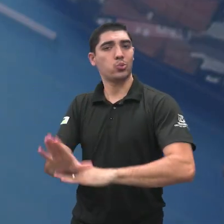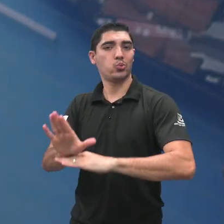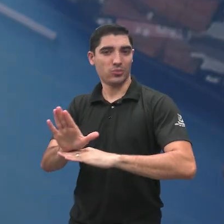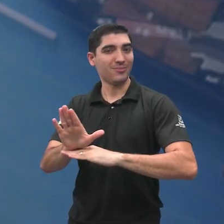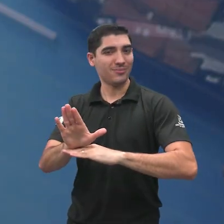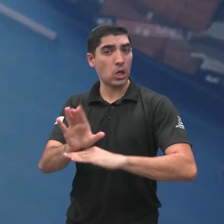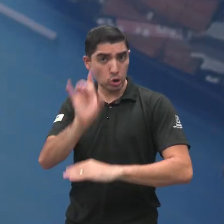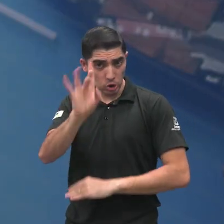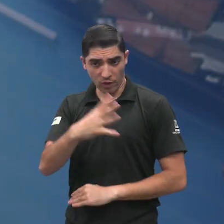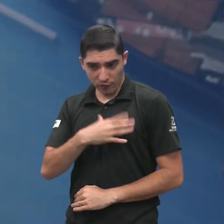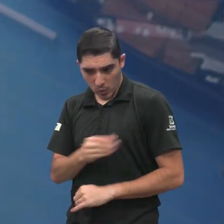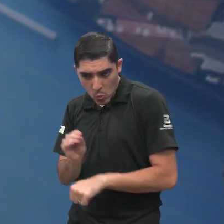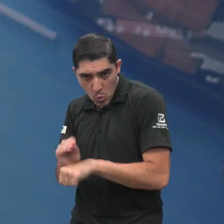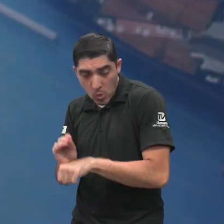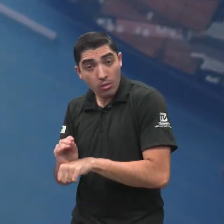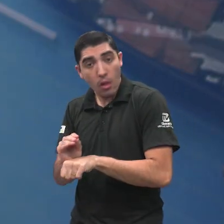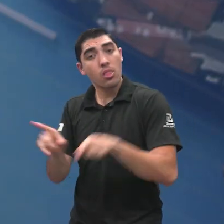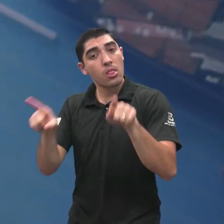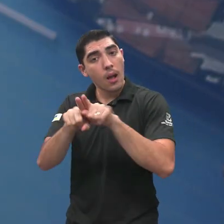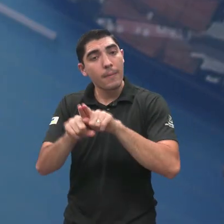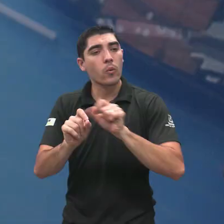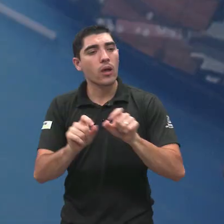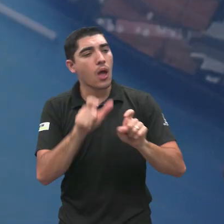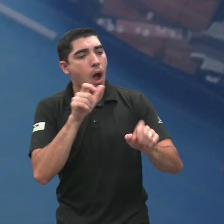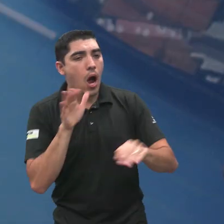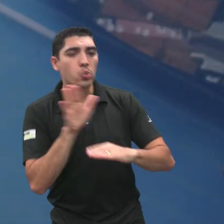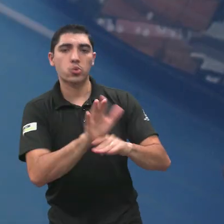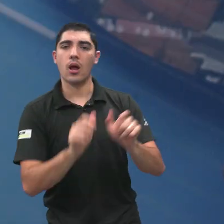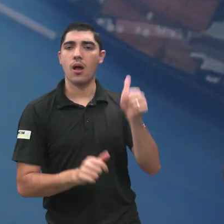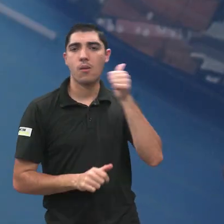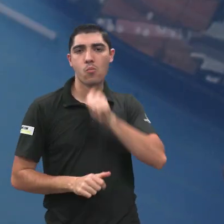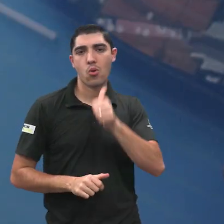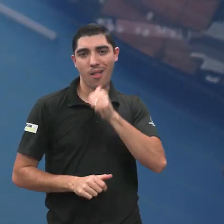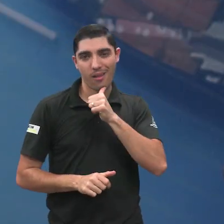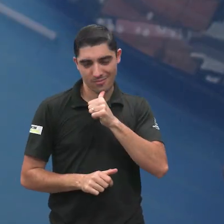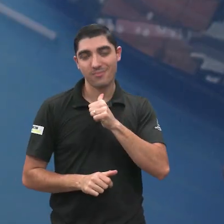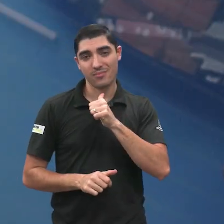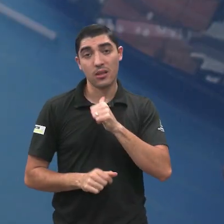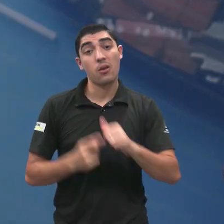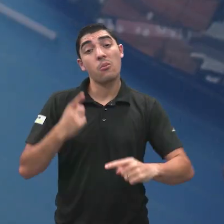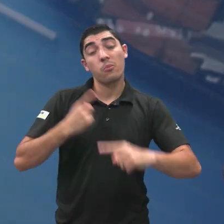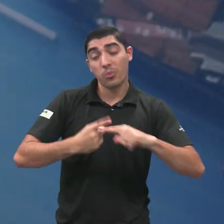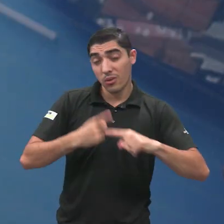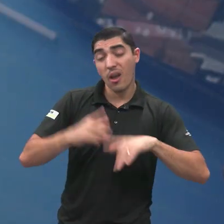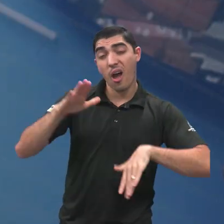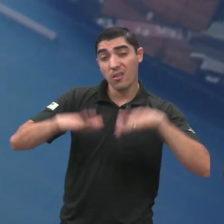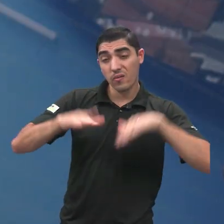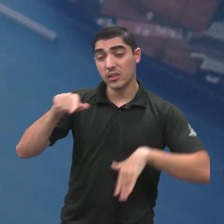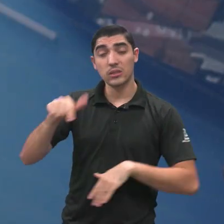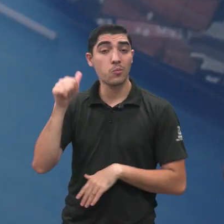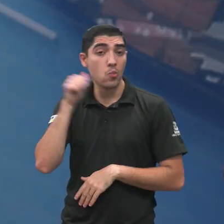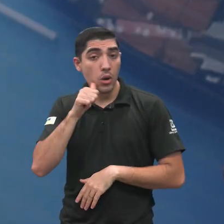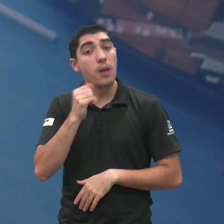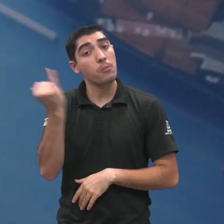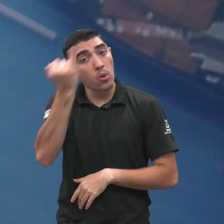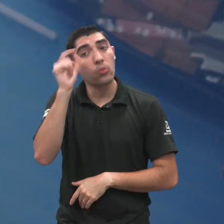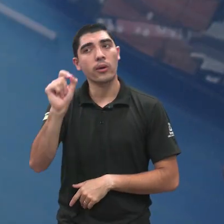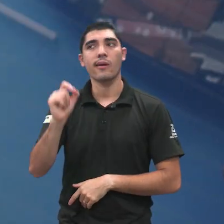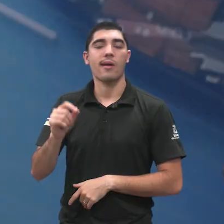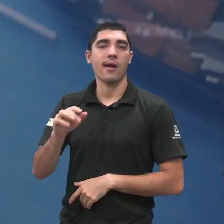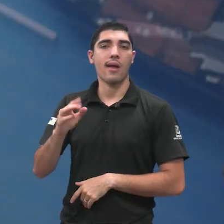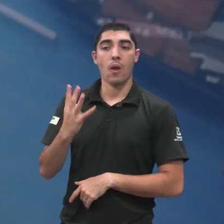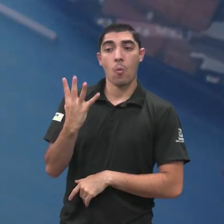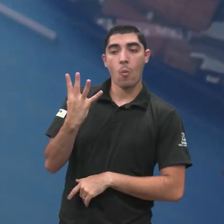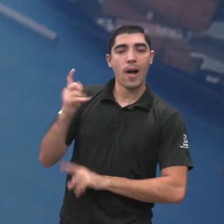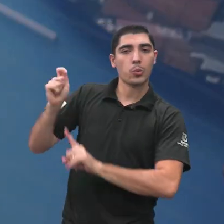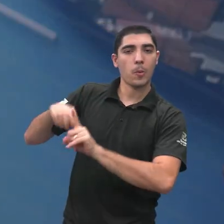filho, mas também com aquela mulher. É por isso que a mulher tem, às vezes, 4 ou 6 meses de licença, né? Porque acaba